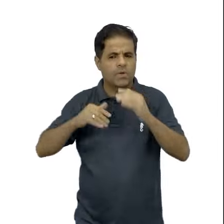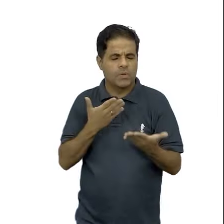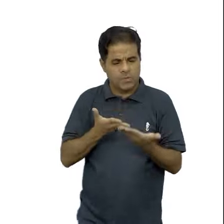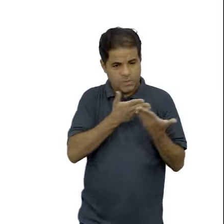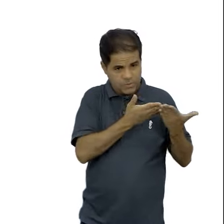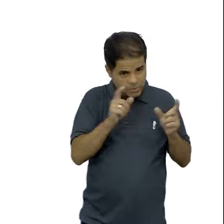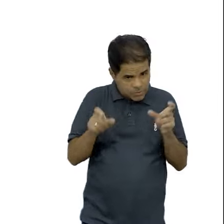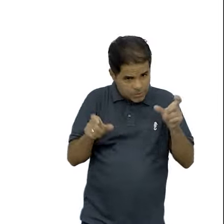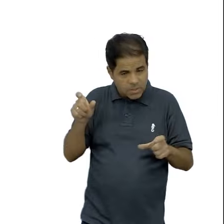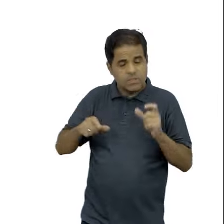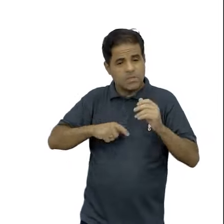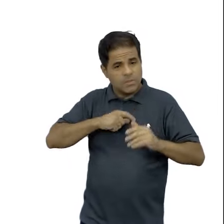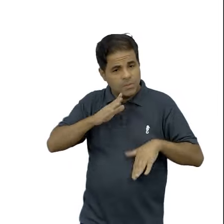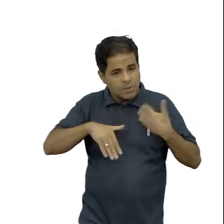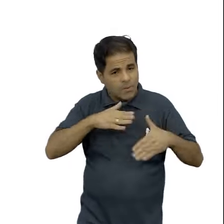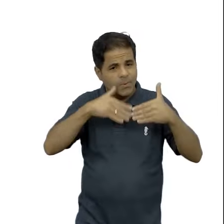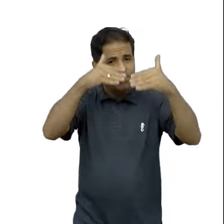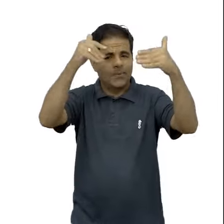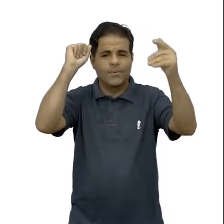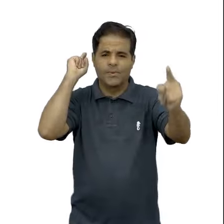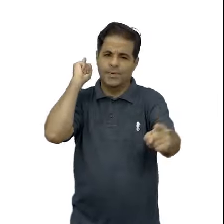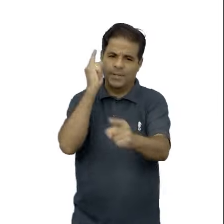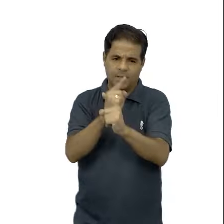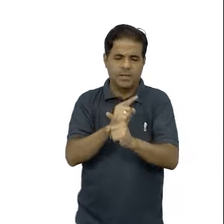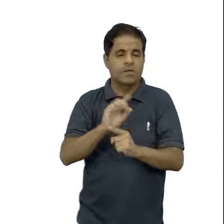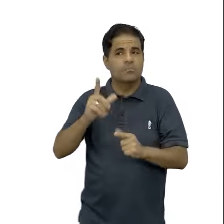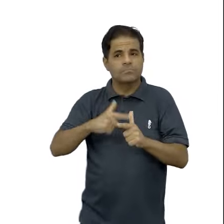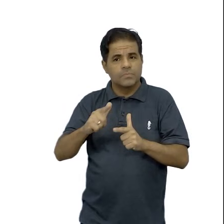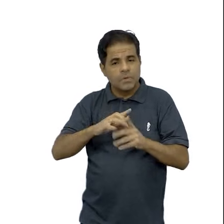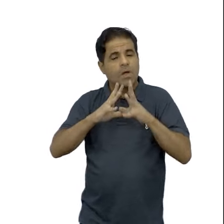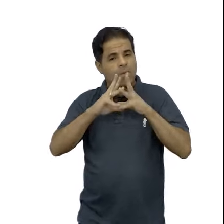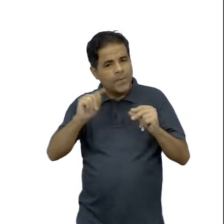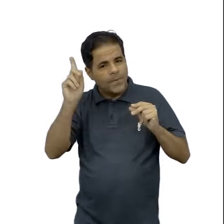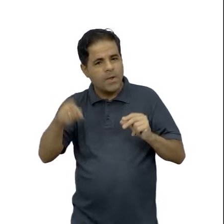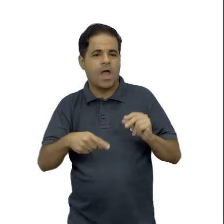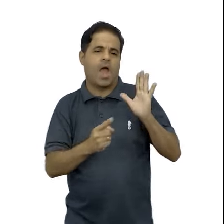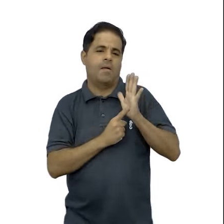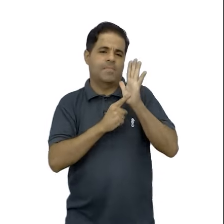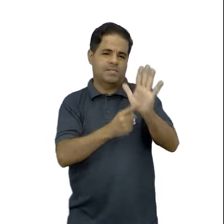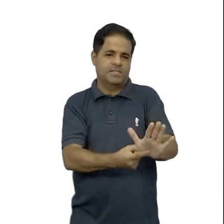desenvolvem para encontrar as soluções dos problemas apresentados.